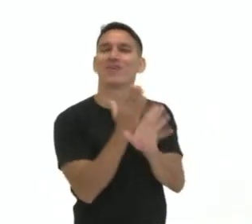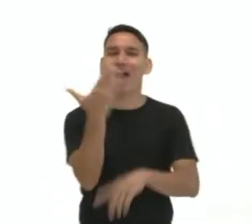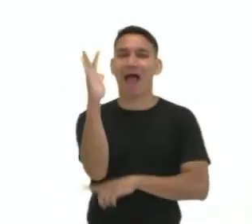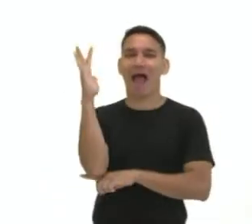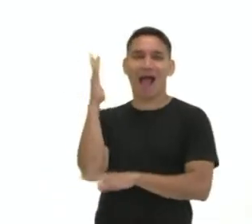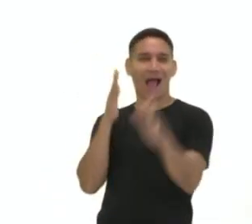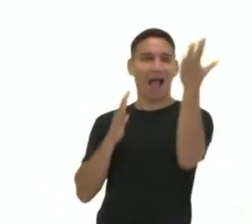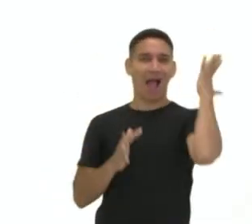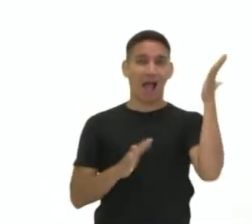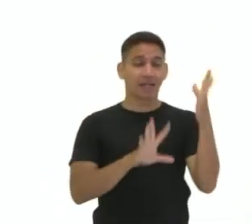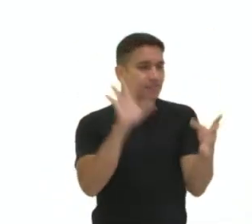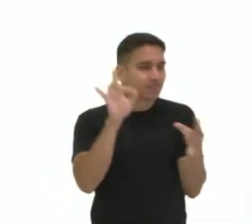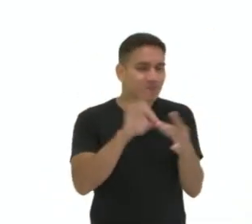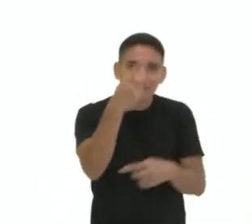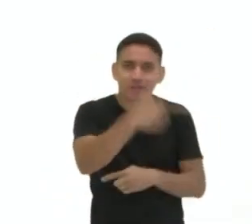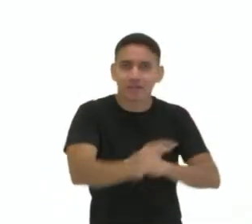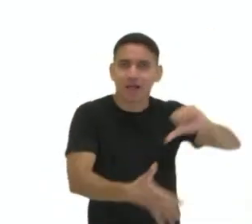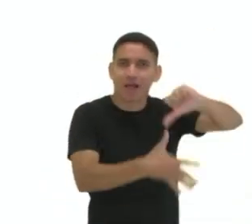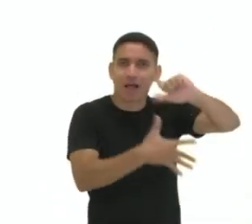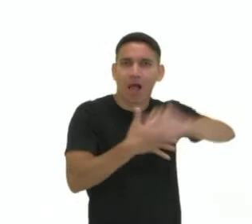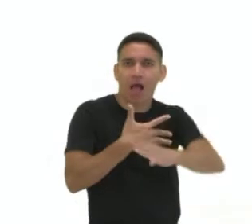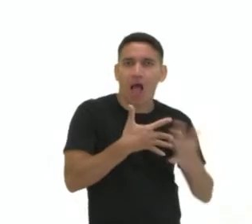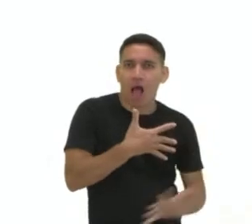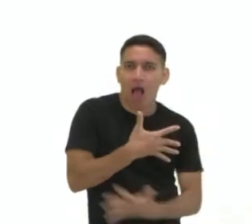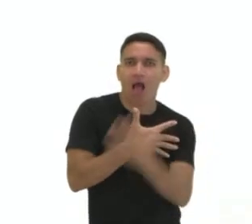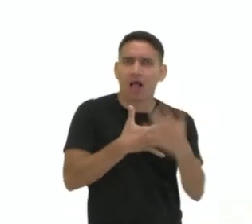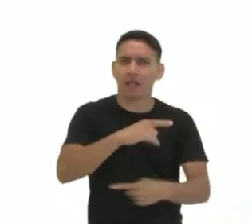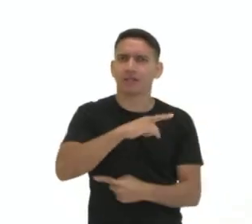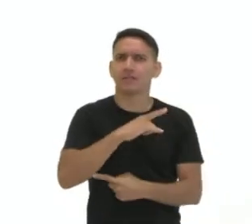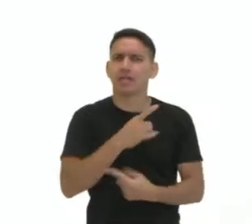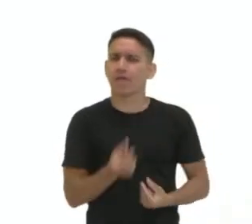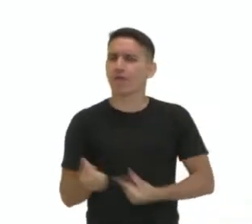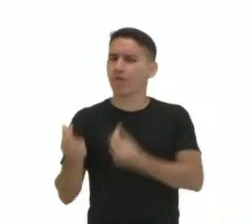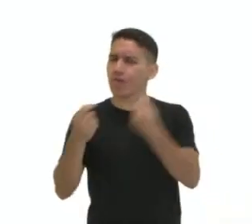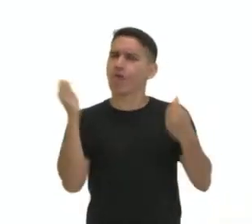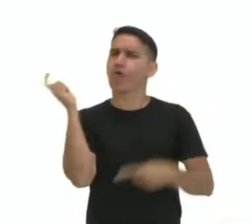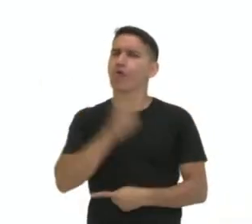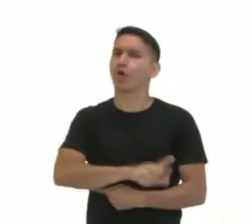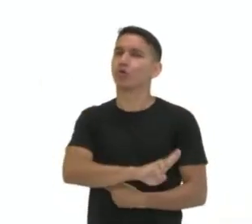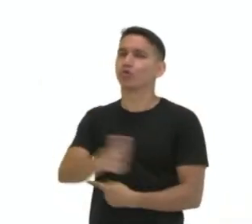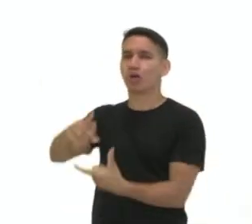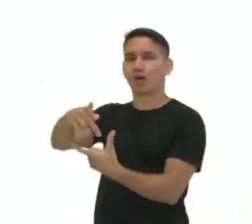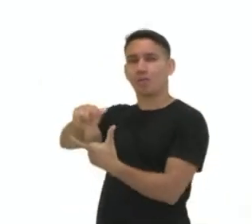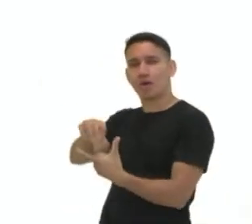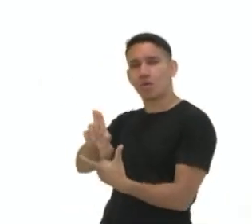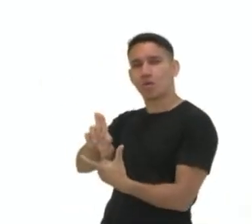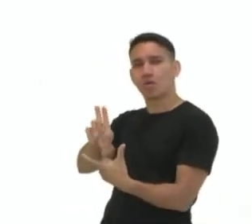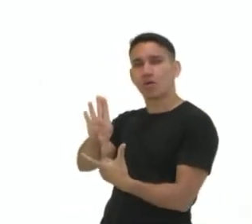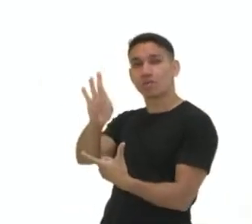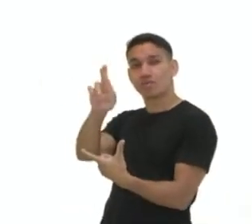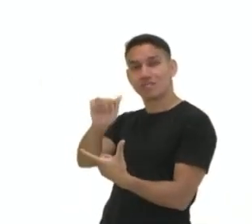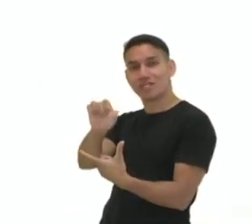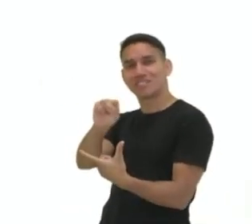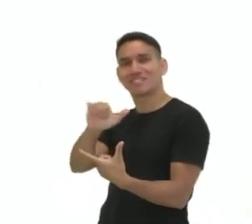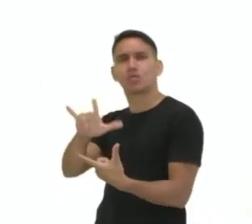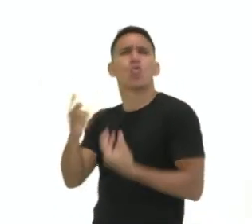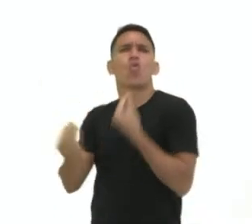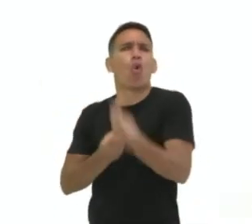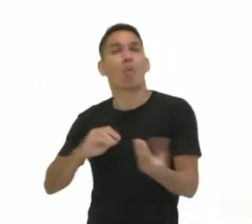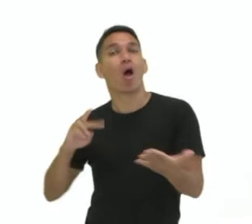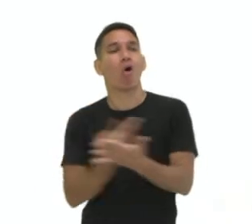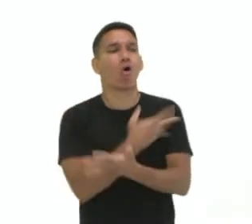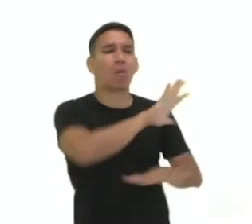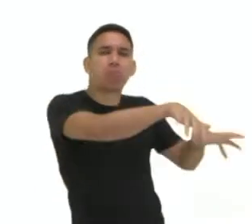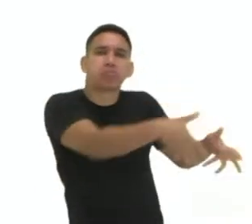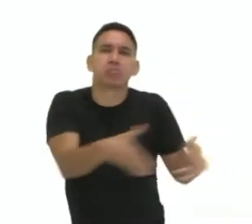Mata Atlântica e com valor comercial, o pau-brasil. Como ocorreu a exploração do pau-brasil no início do século